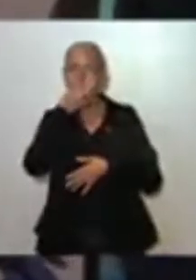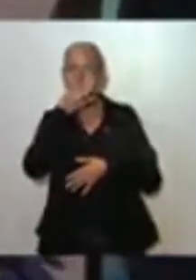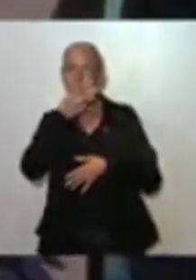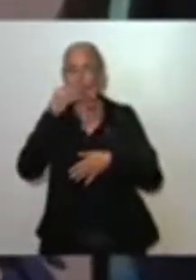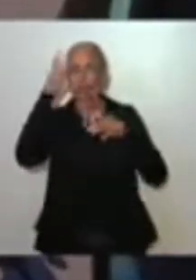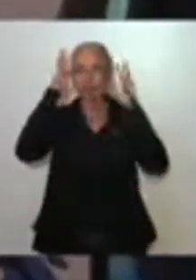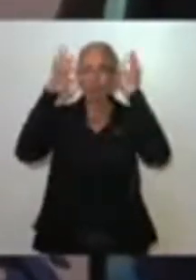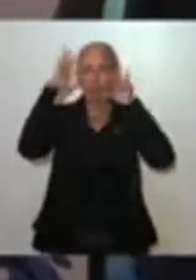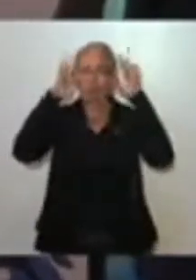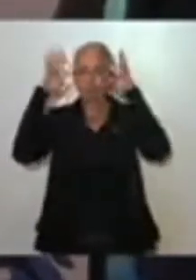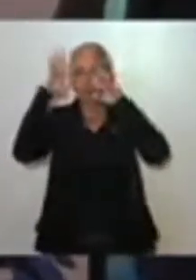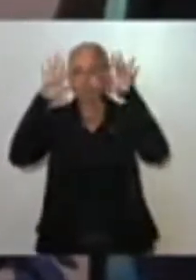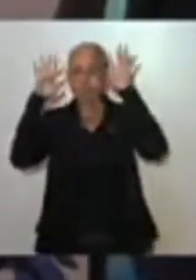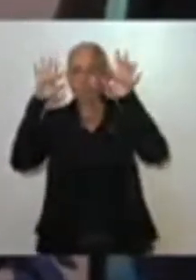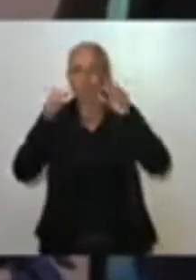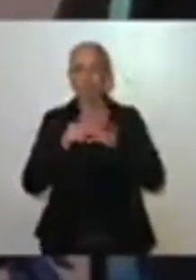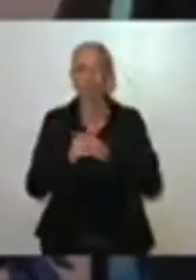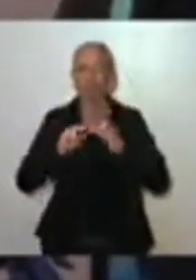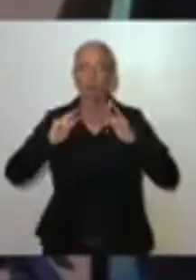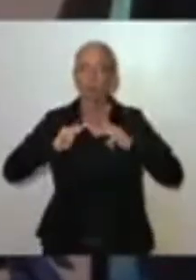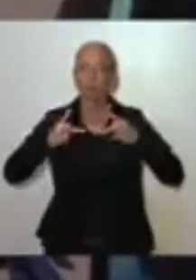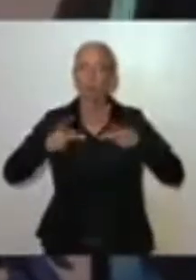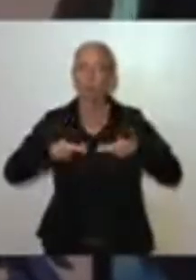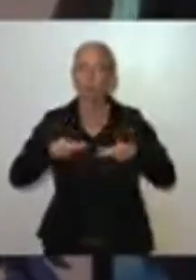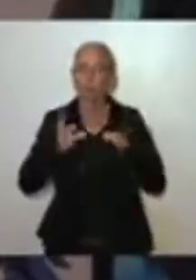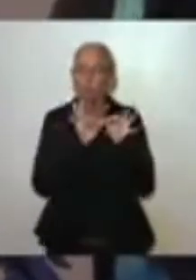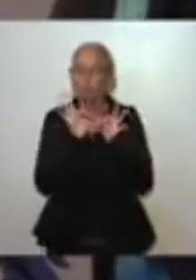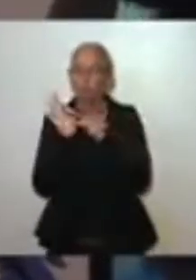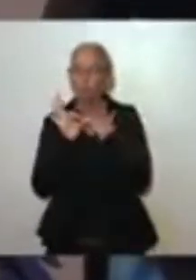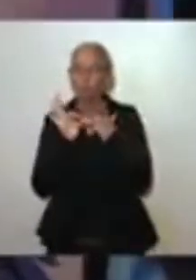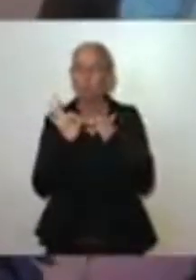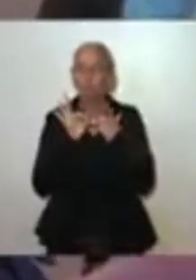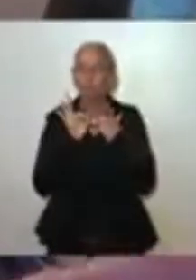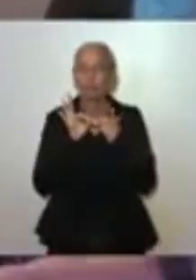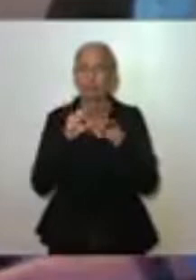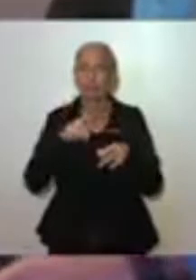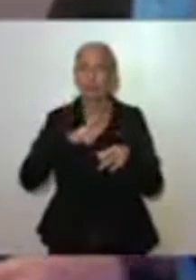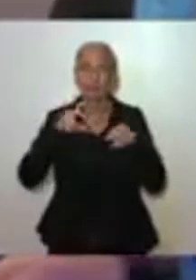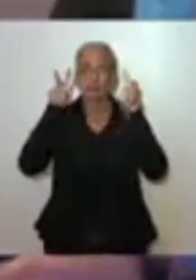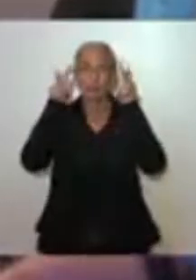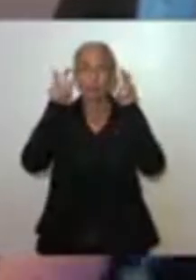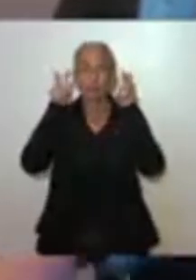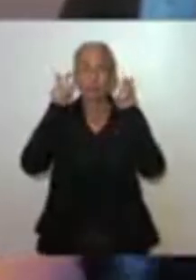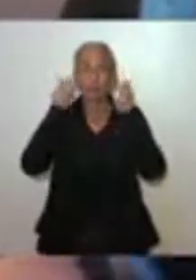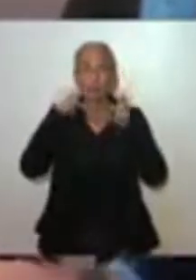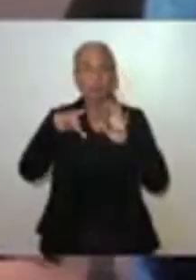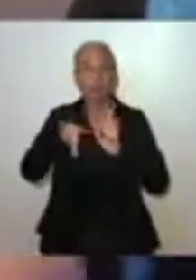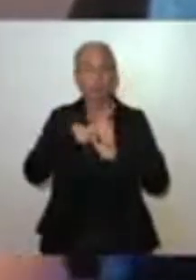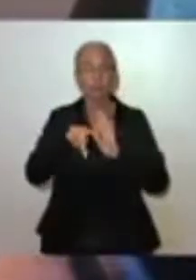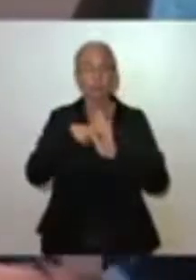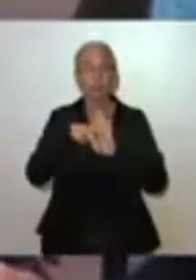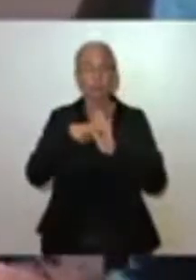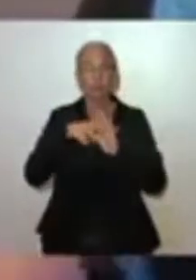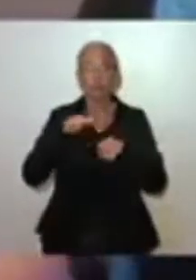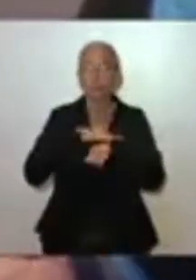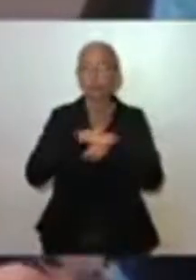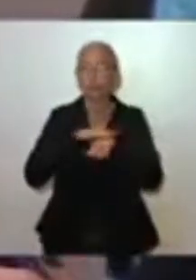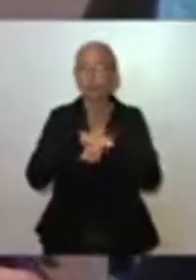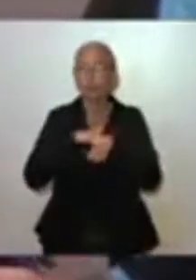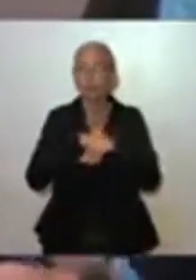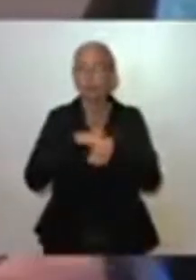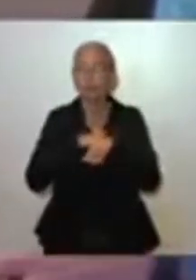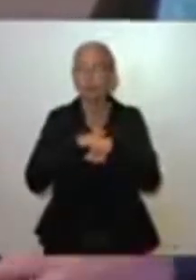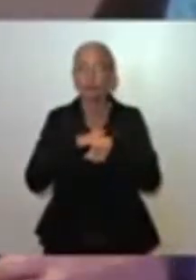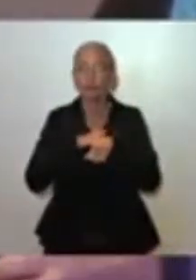participando desse lindo projeto eu até dei um título próprio aqui para a nossa conversa aqui é como